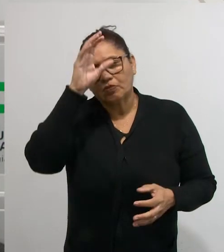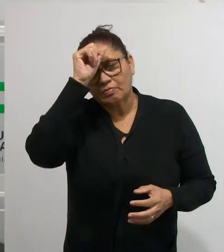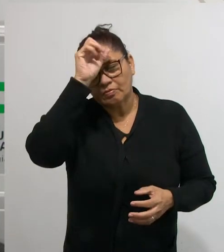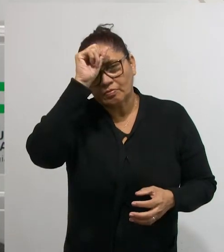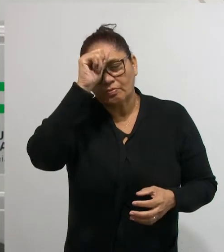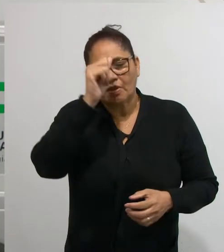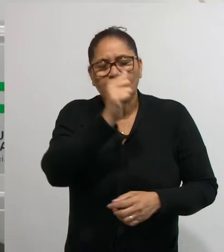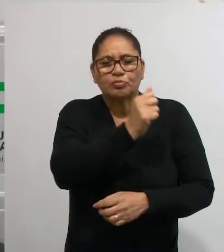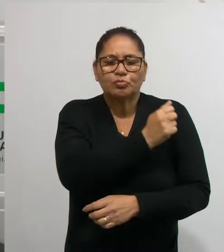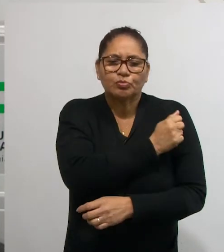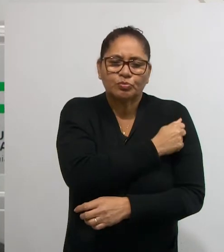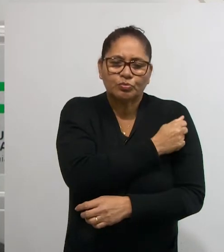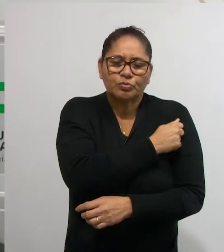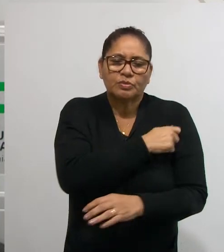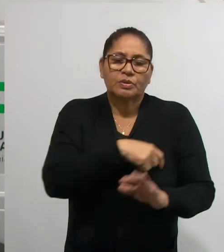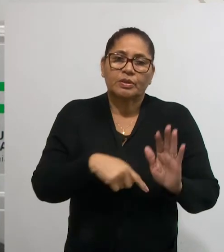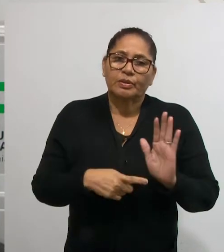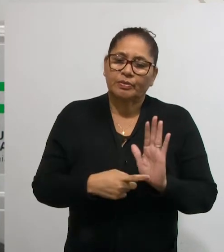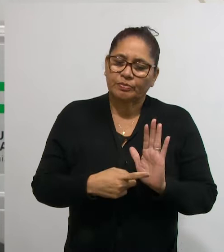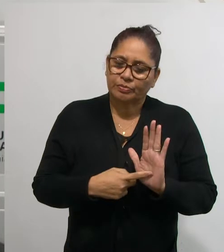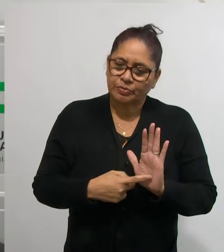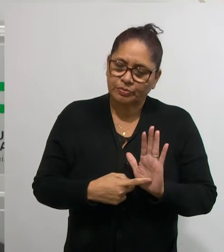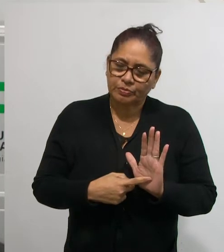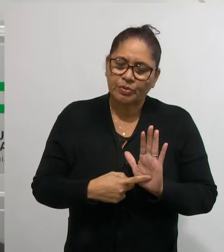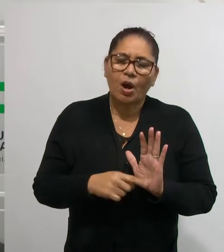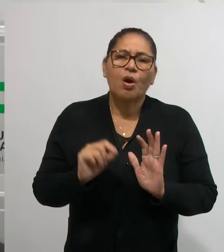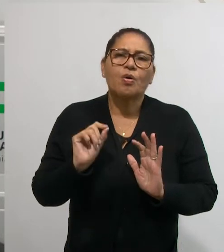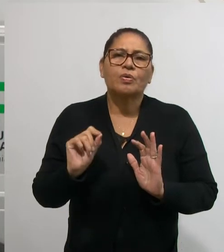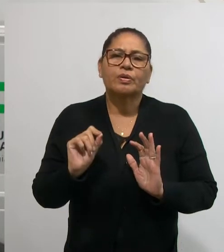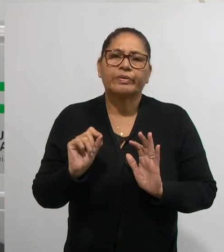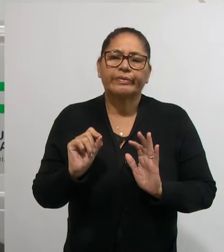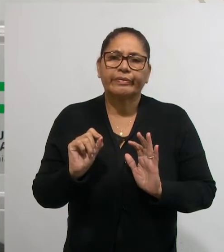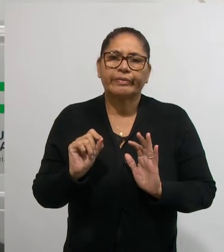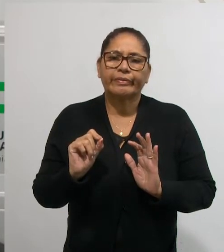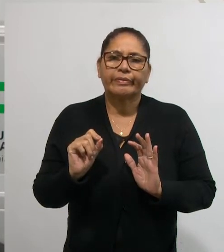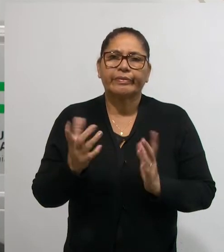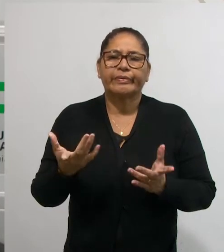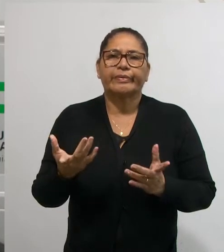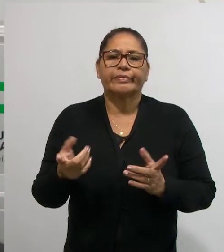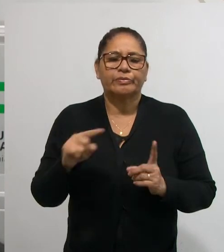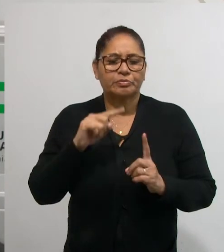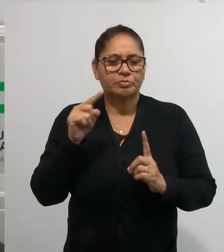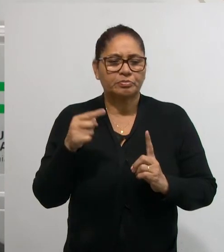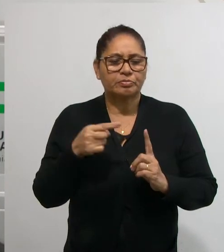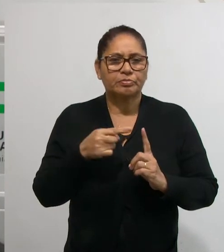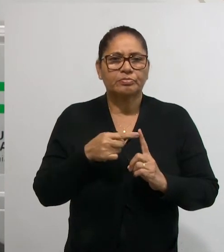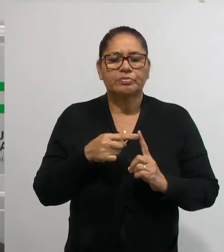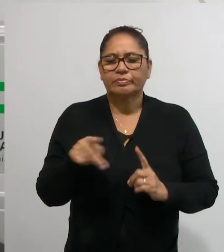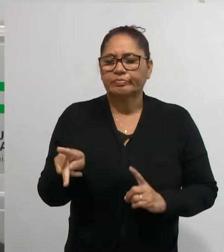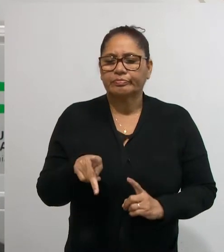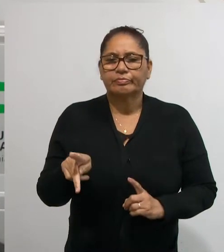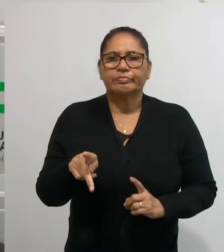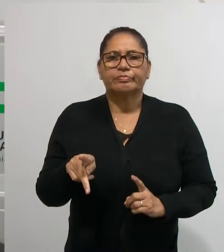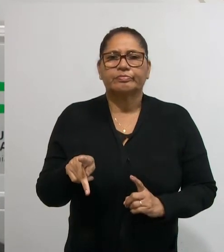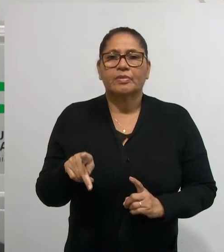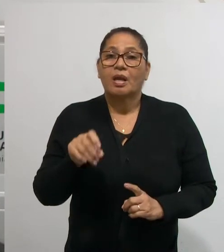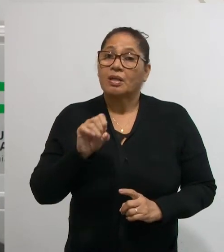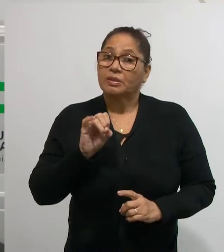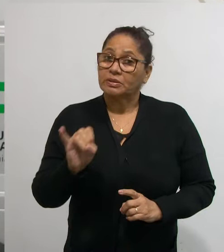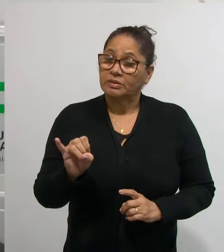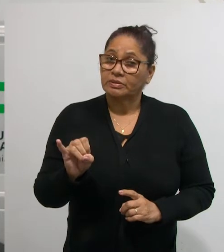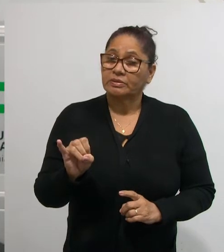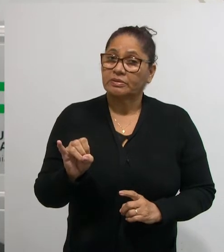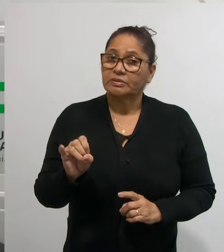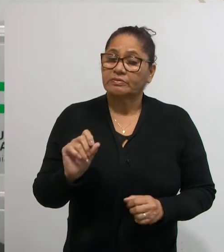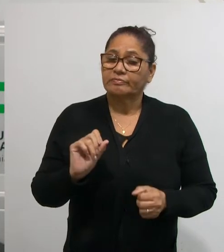que o aluno mostre, demonstre o que ele traz de objetivo para aquela aula. E aí o professor, sim, ele vai conseguir